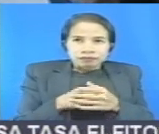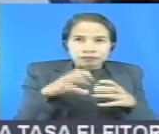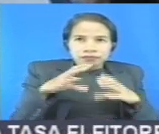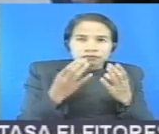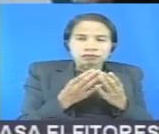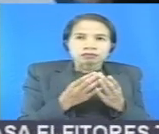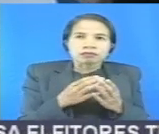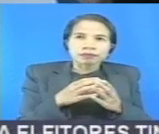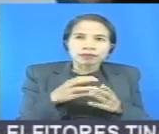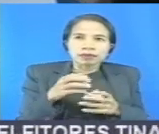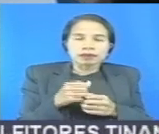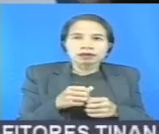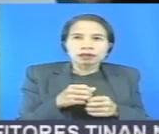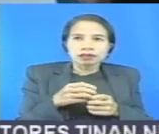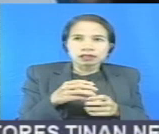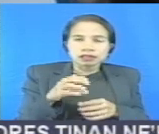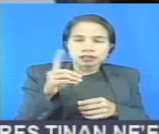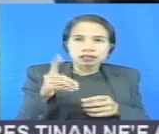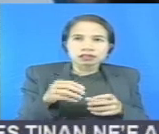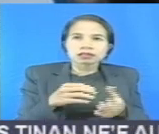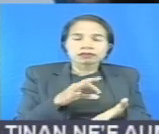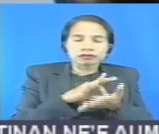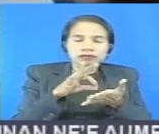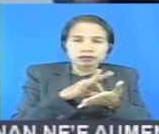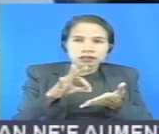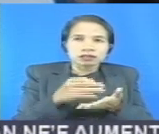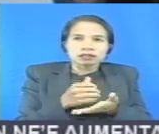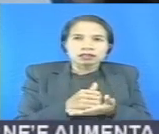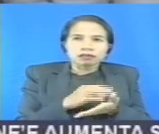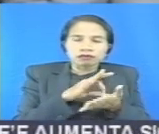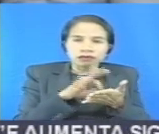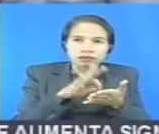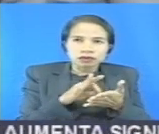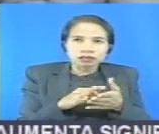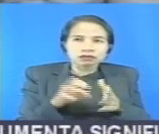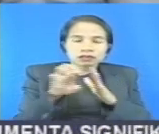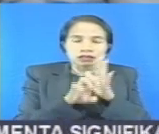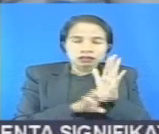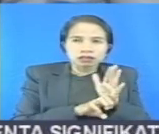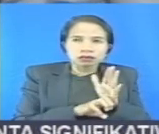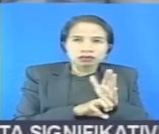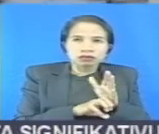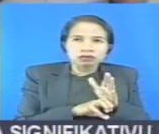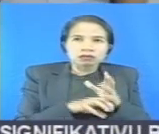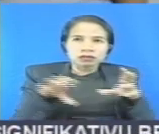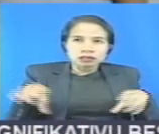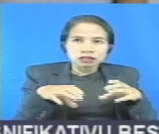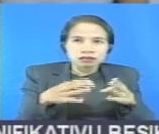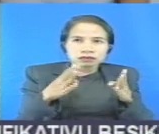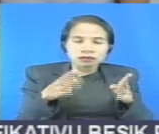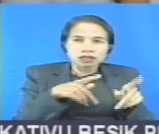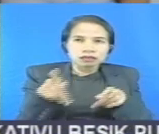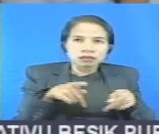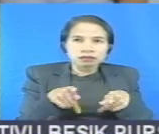Direção-Geral Patrimônio Estado, quarta-feira, né, facilita a formação e gestão técnico Patrimônio Estado. Ba oficial no pessoa